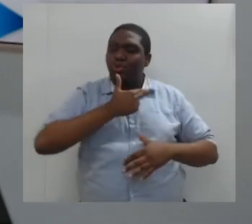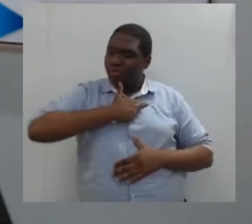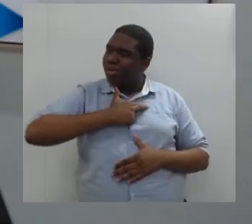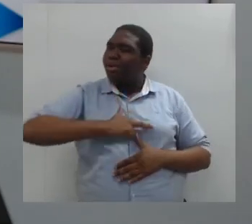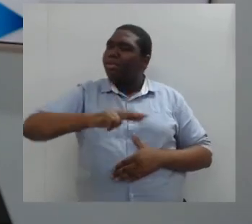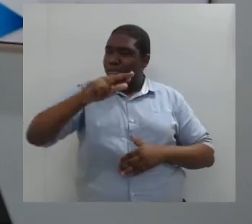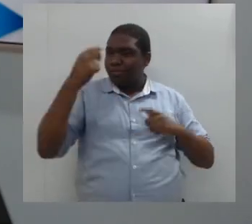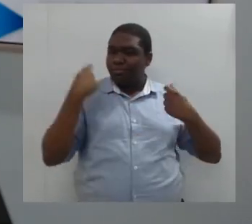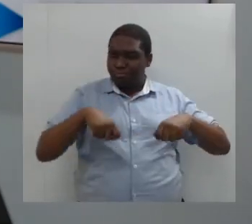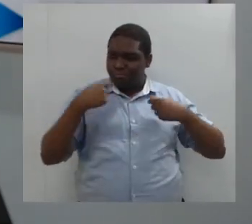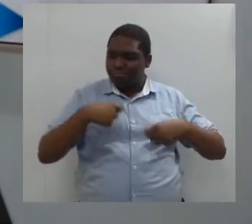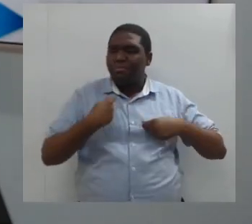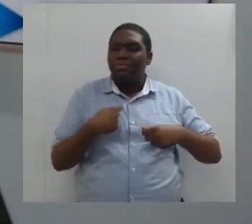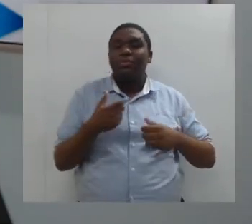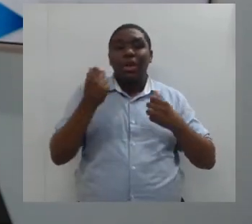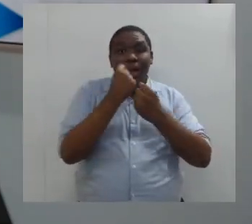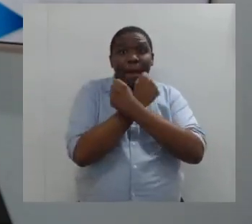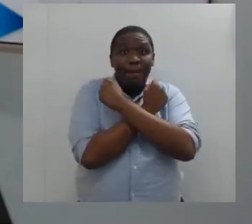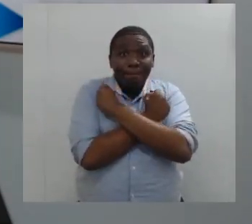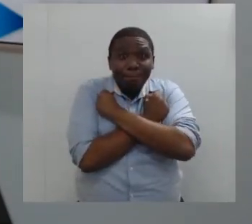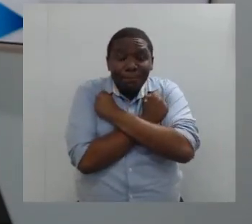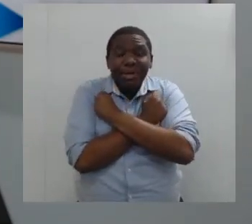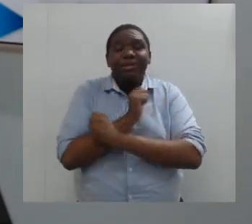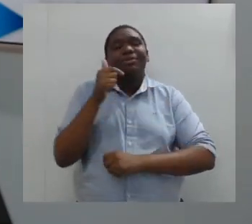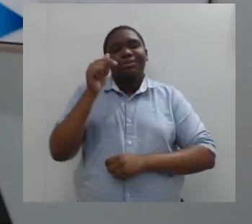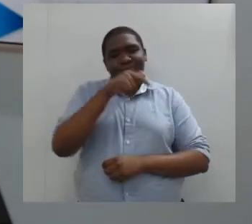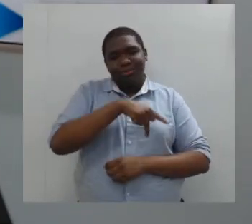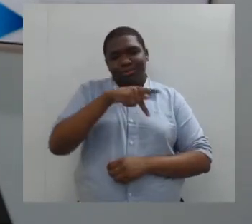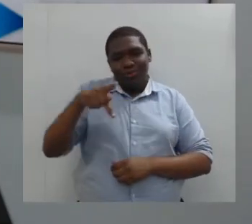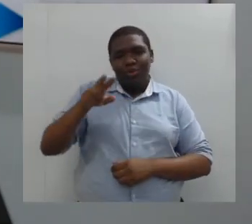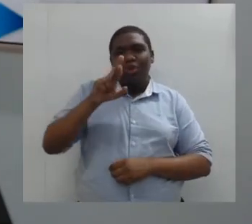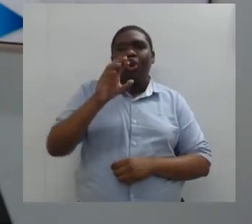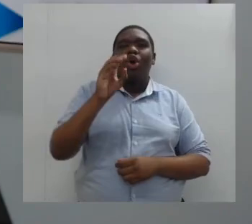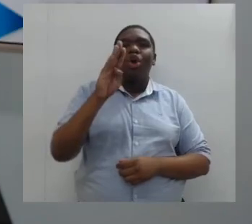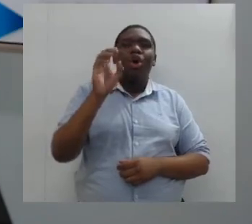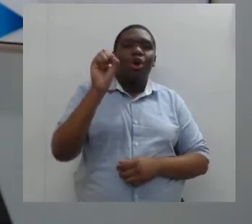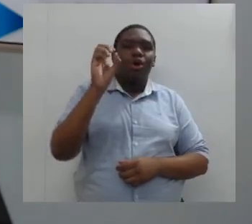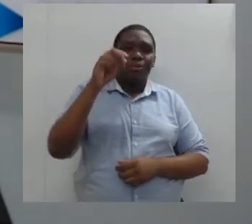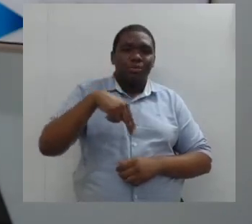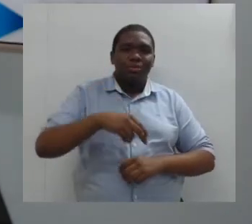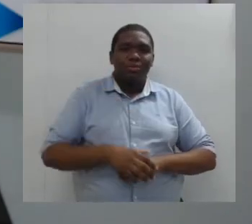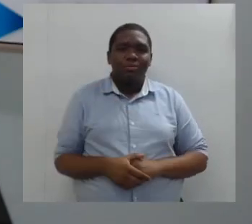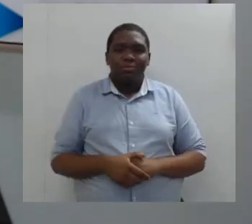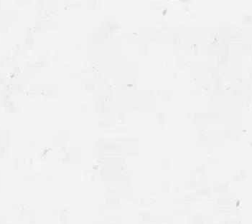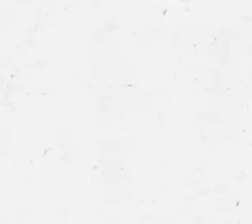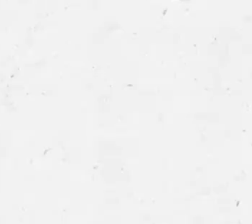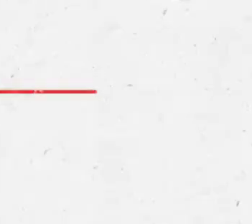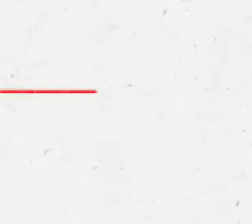tradições religiosas. Forte abraço do professor Robson Anselmo Tavares.